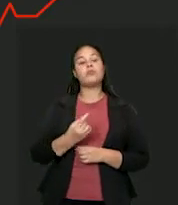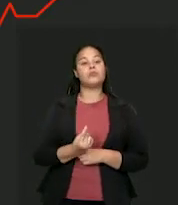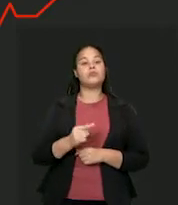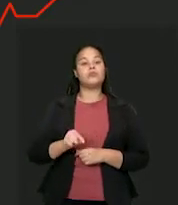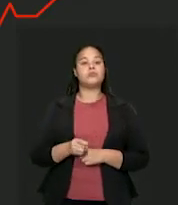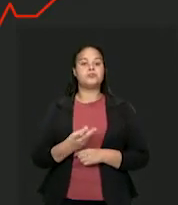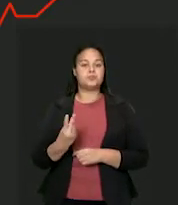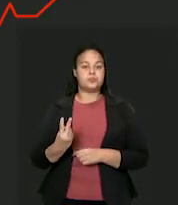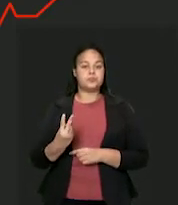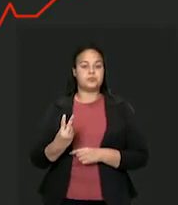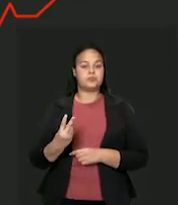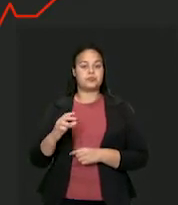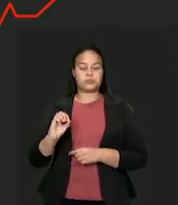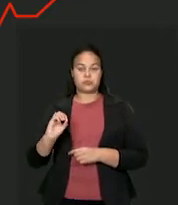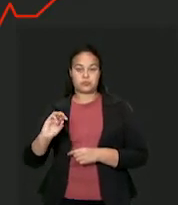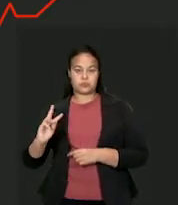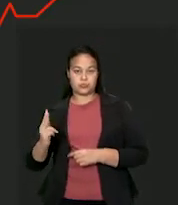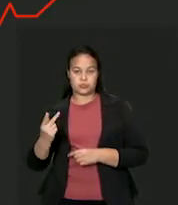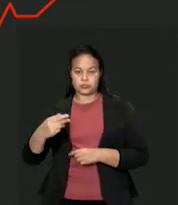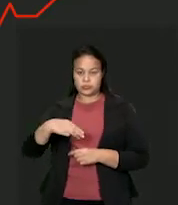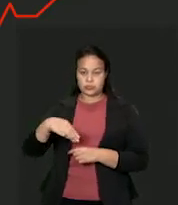1,2 ohms.